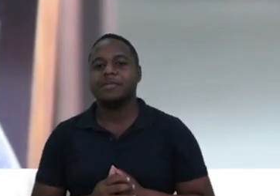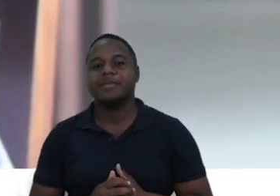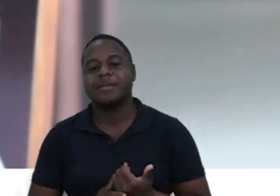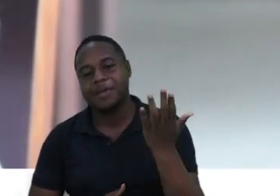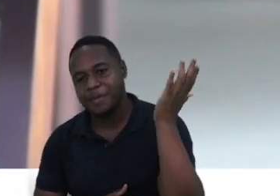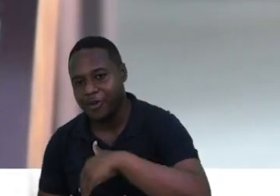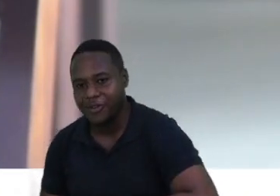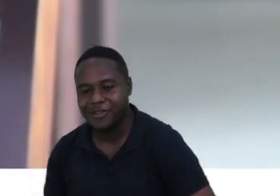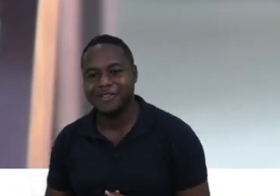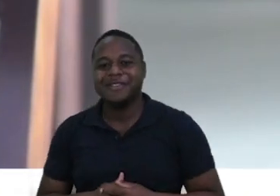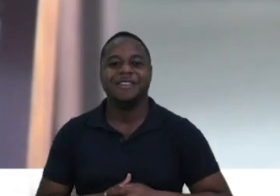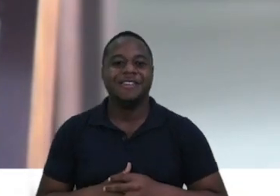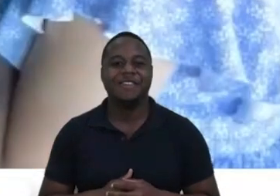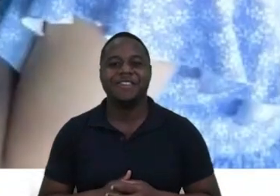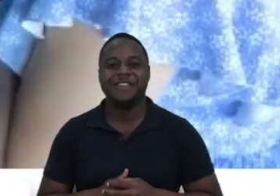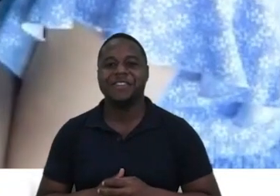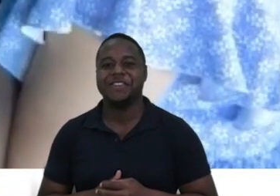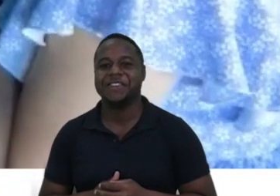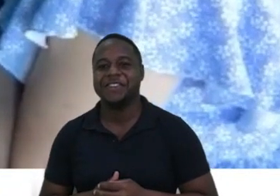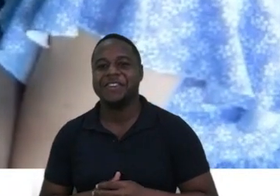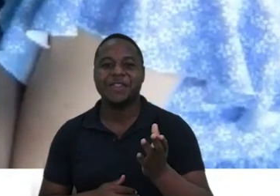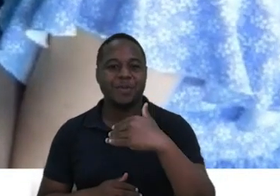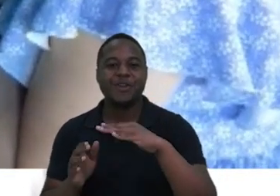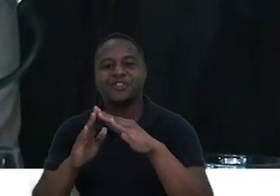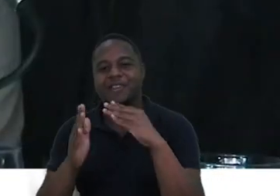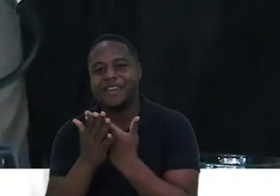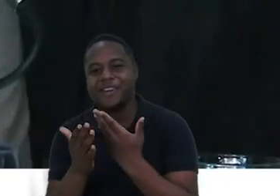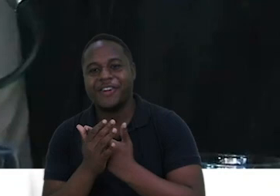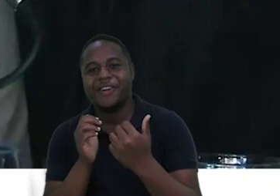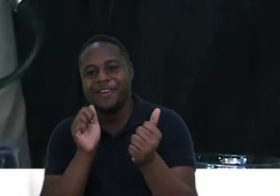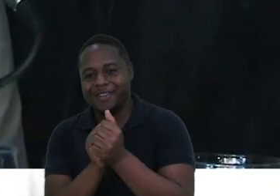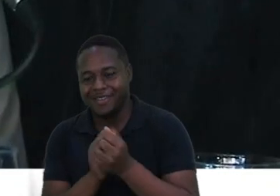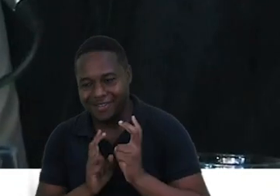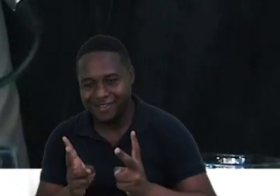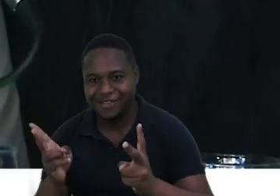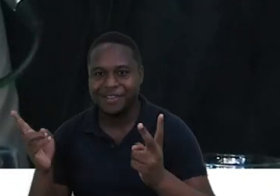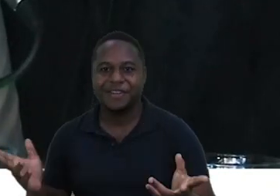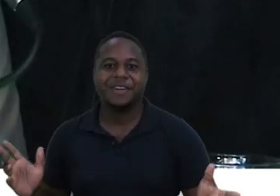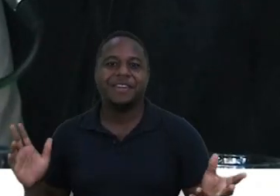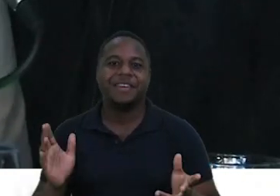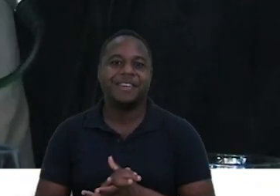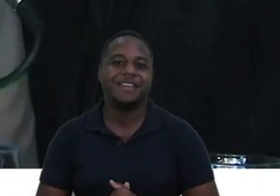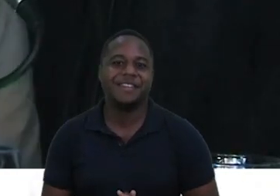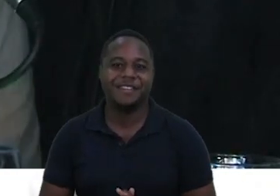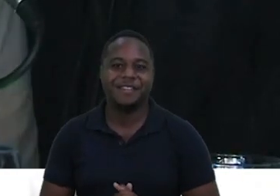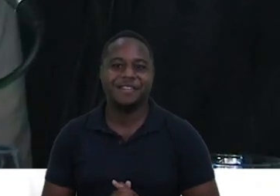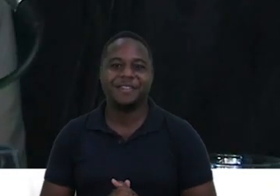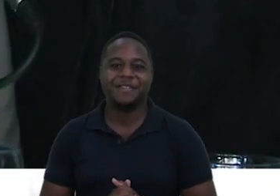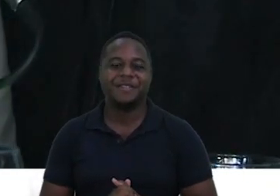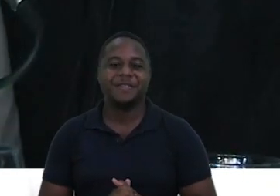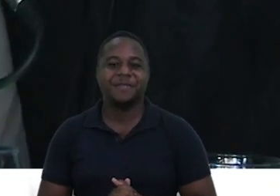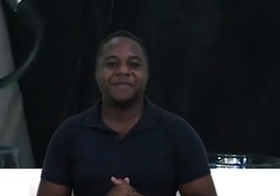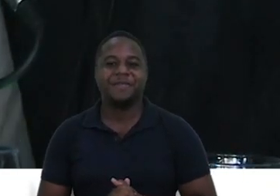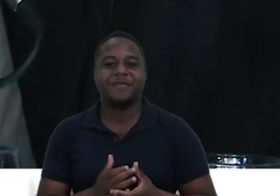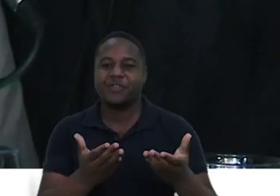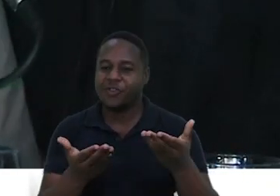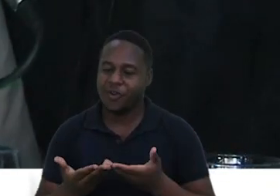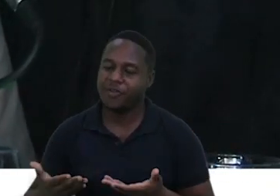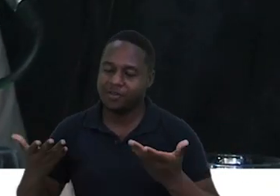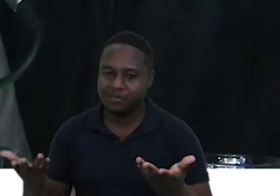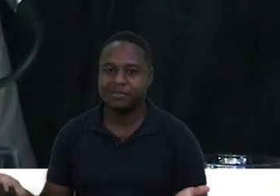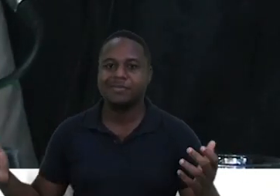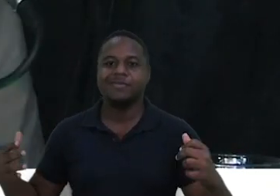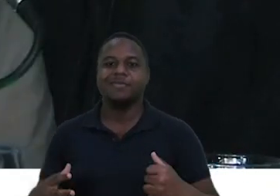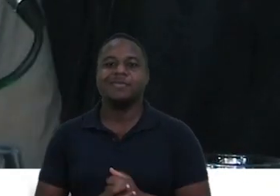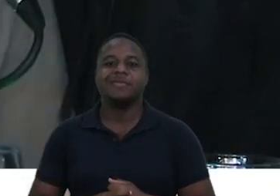já, é só o início, depois vocês vão lá pra escola também e continuar o processo, né? Senão também não adianta ir, né? Feito. Convite tá aí, hein, galera?